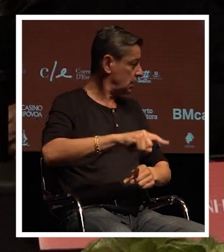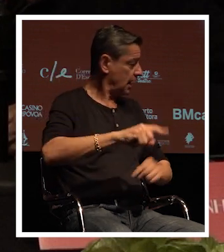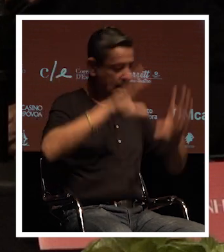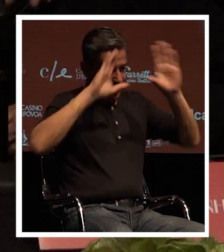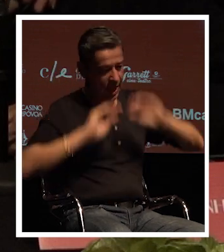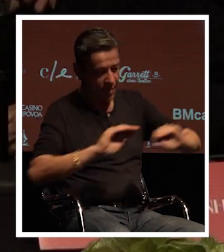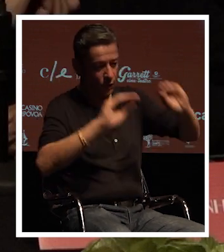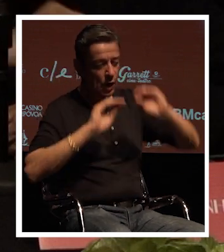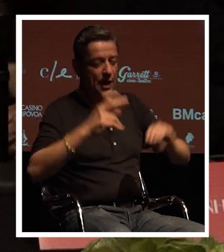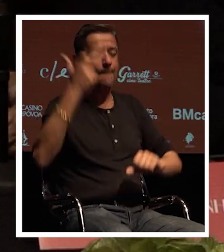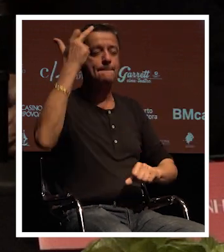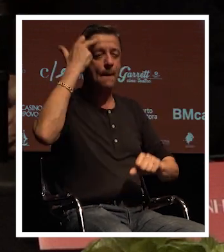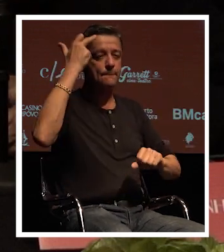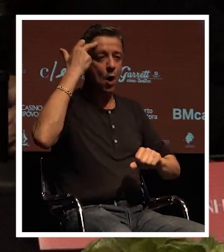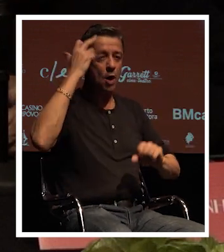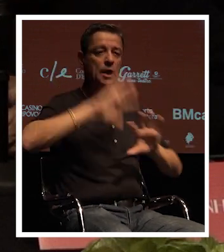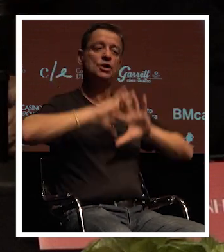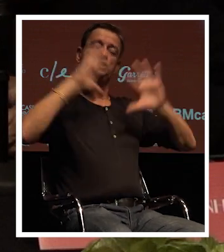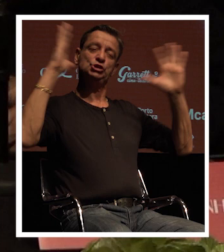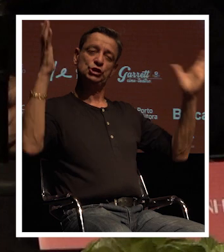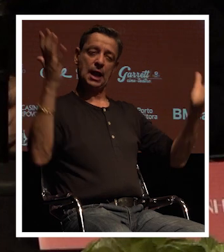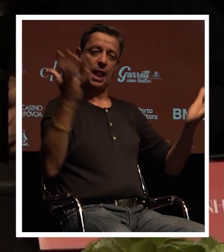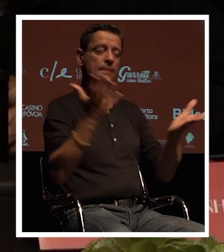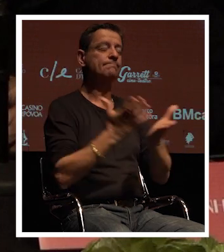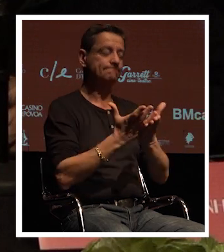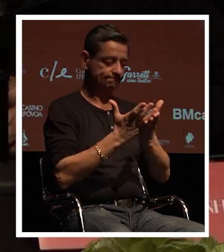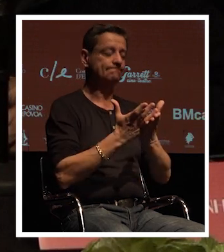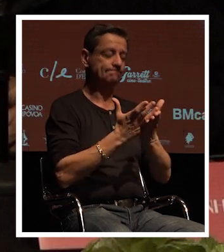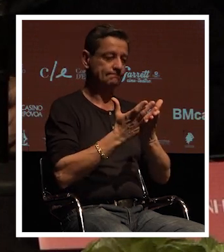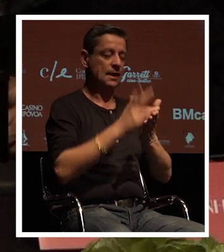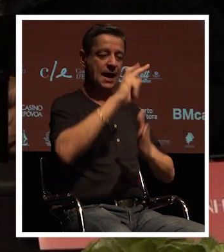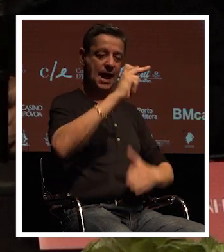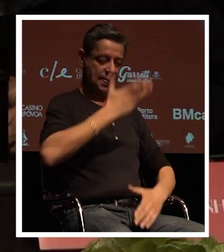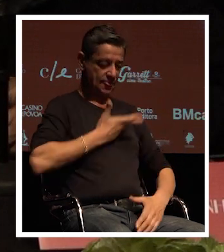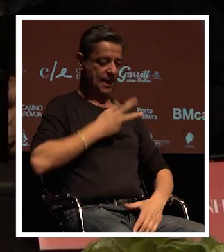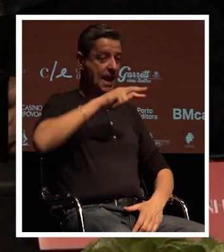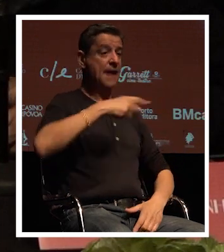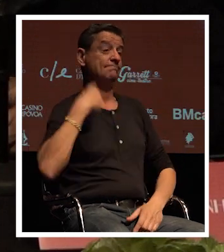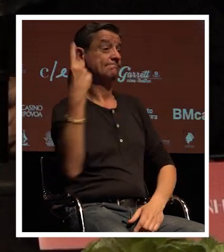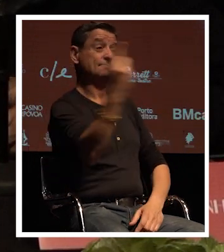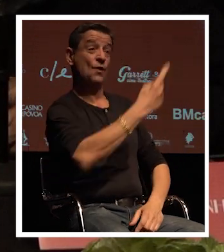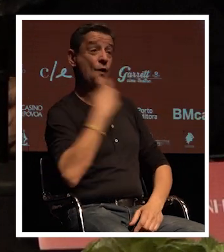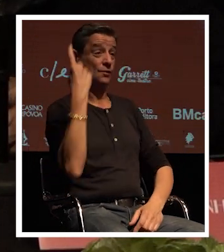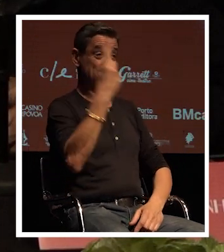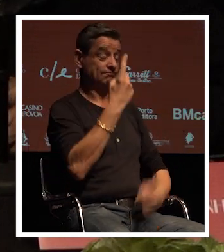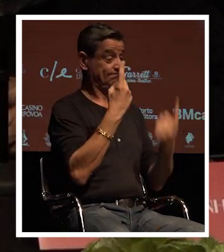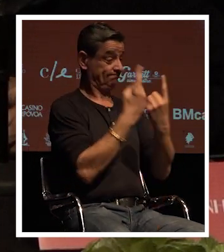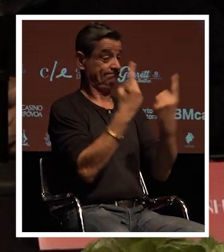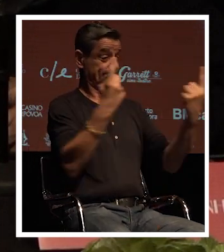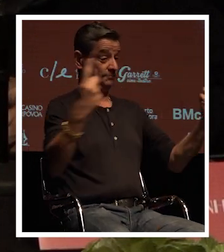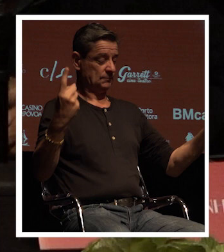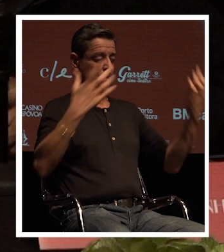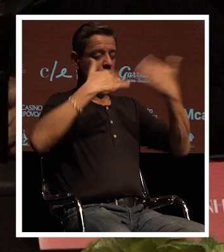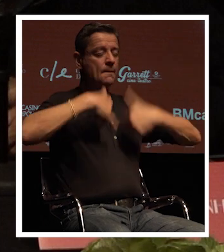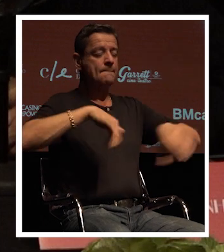evocar a memória coletiva subconsciente que vibra no ADN de cada um um de nós algo que mesmo